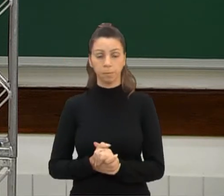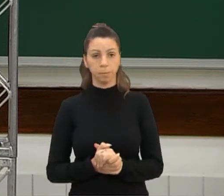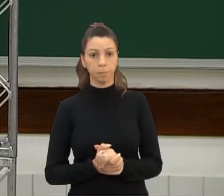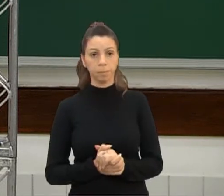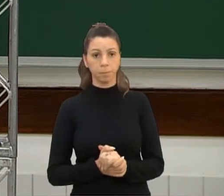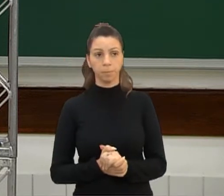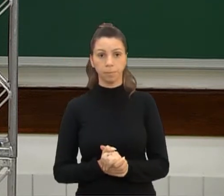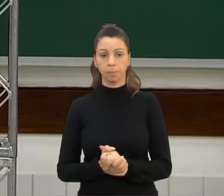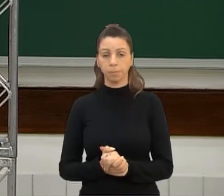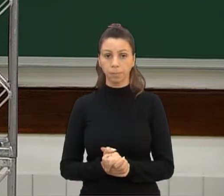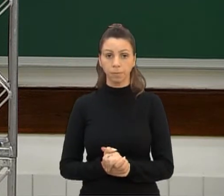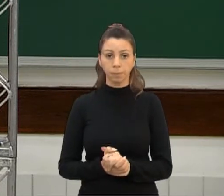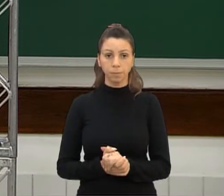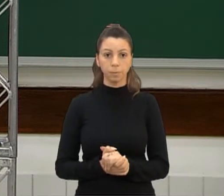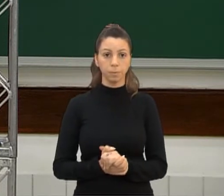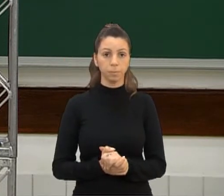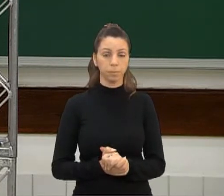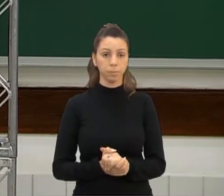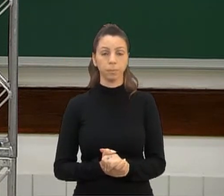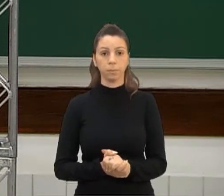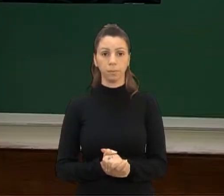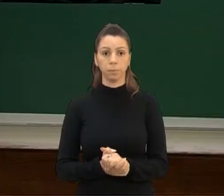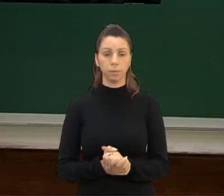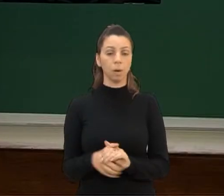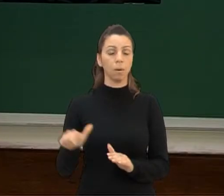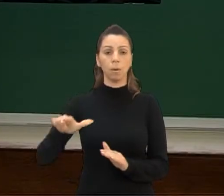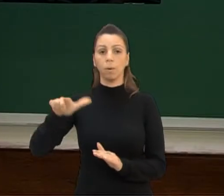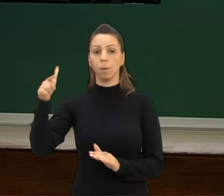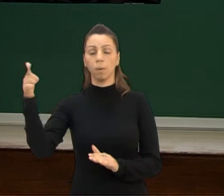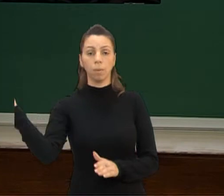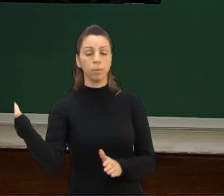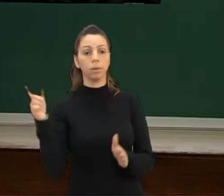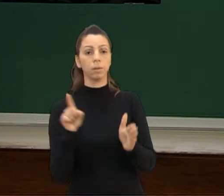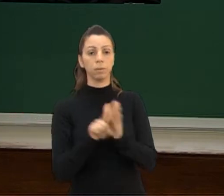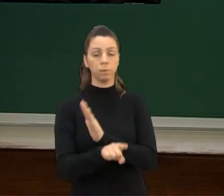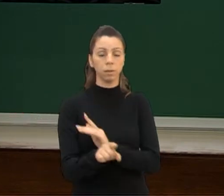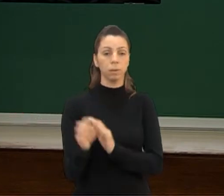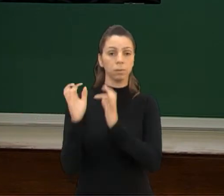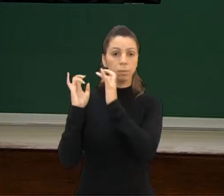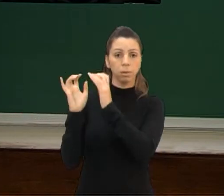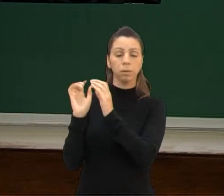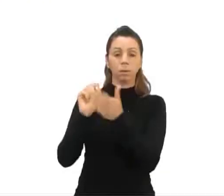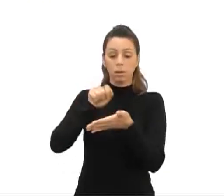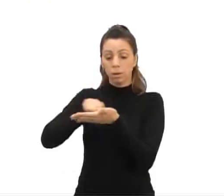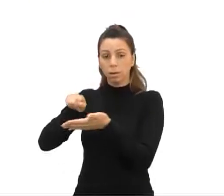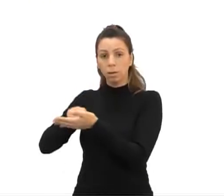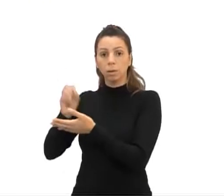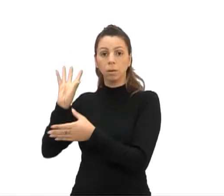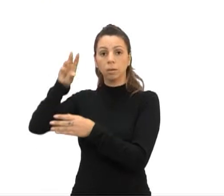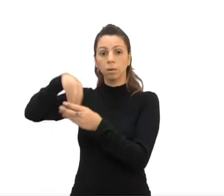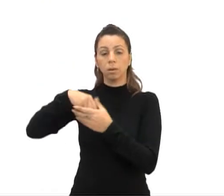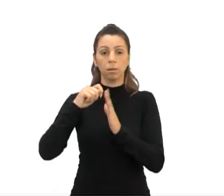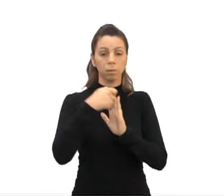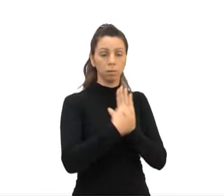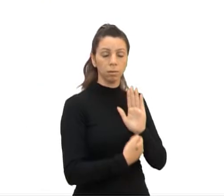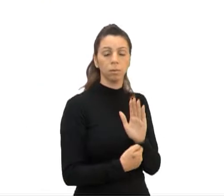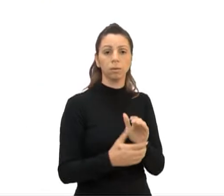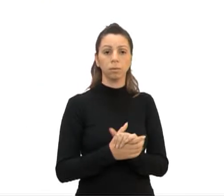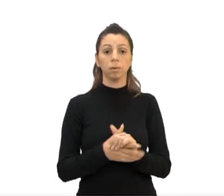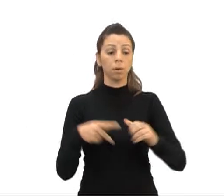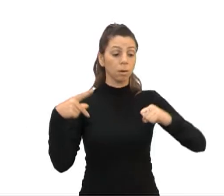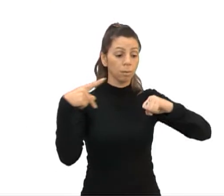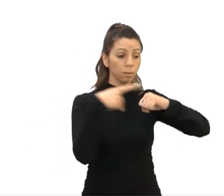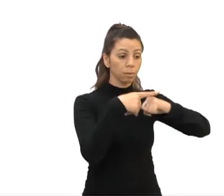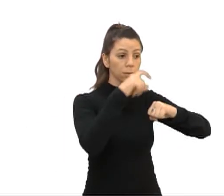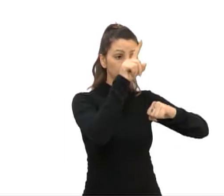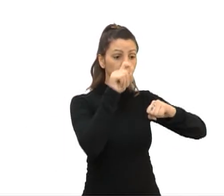ver, mais um exercício para a gente refletir agora sobre a escrita dentro desse texto. Quais pronomes interrogativos